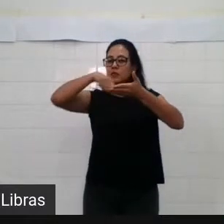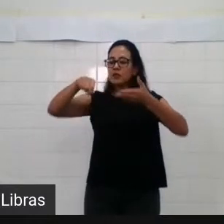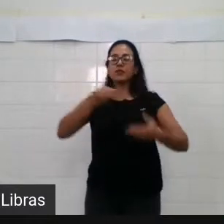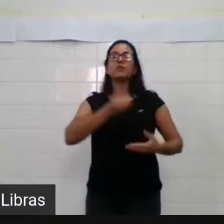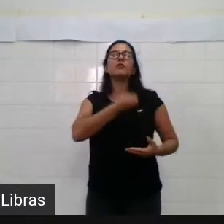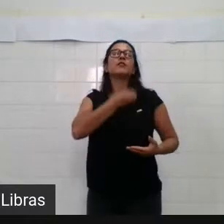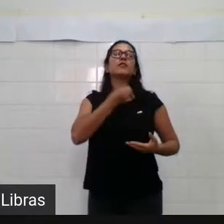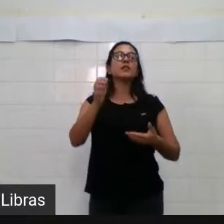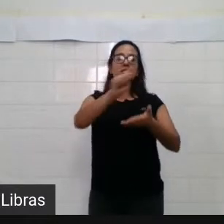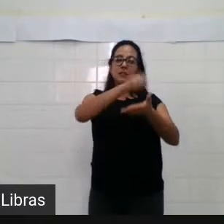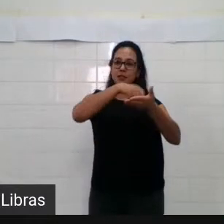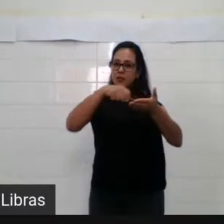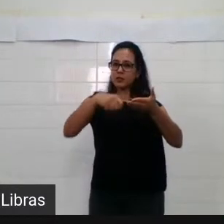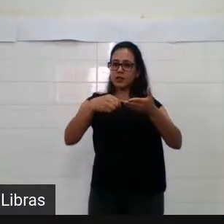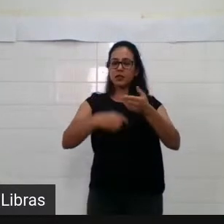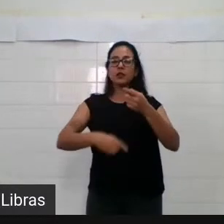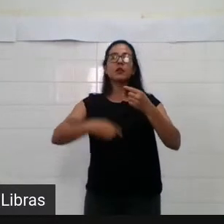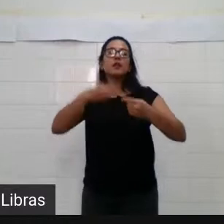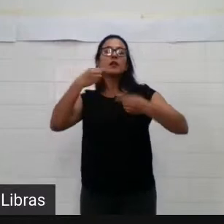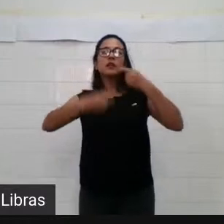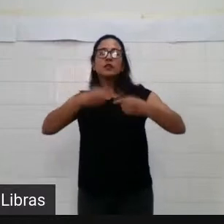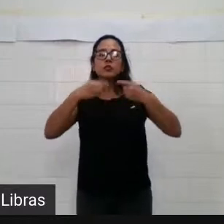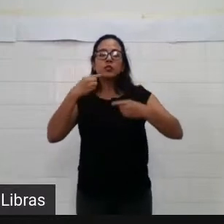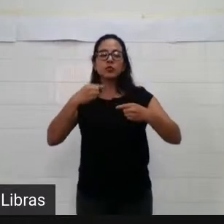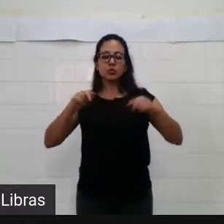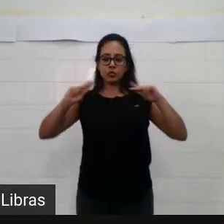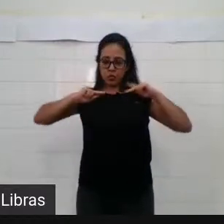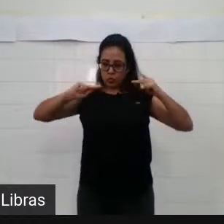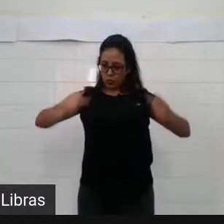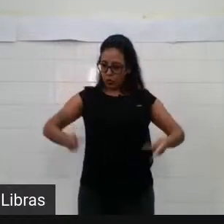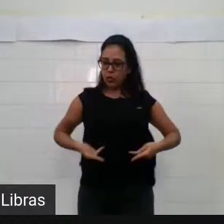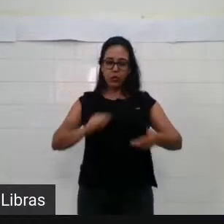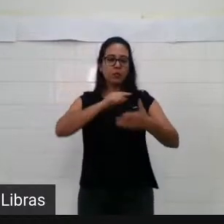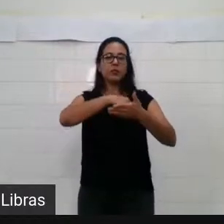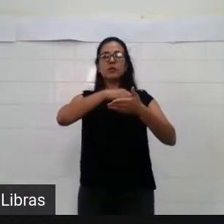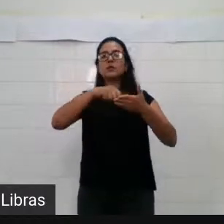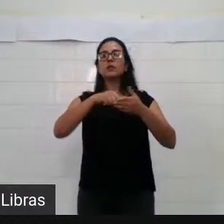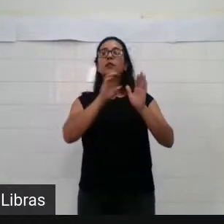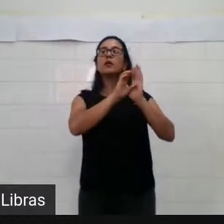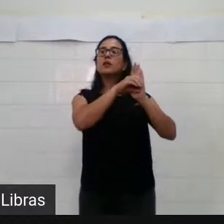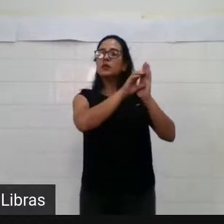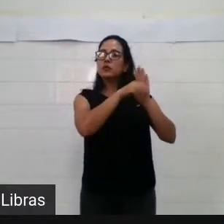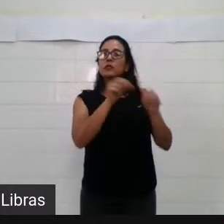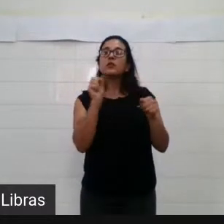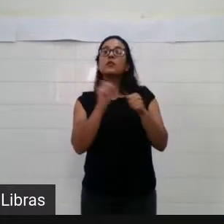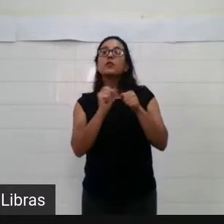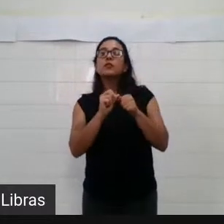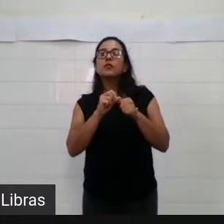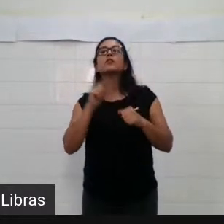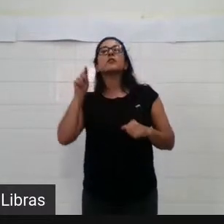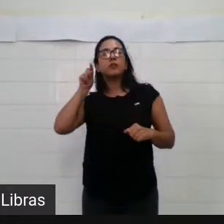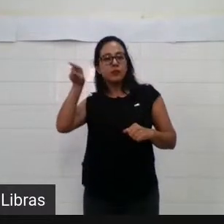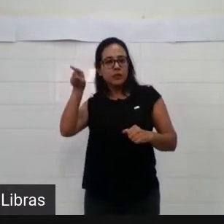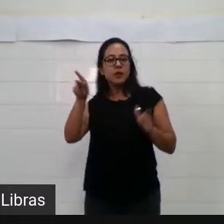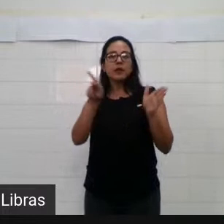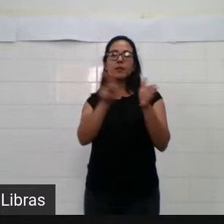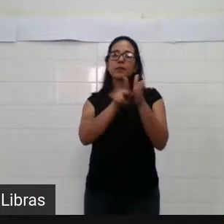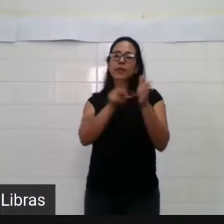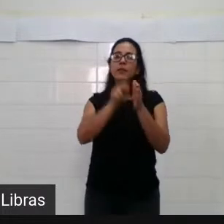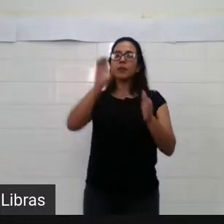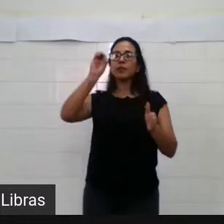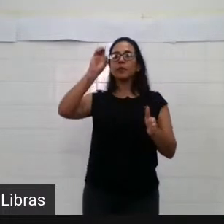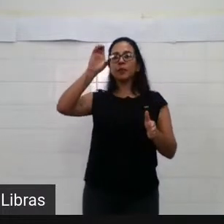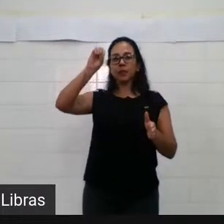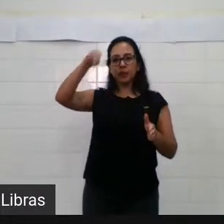queria discutir um pouco da escrevivência. Esse conceito foi cunhado pela própria Conceição, porque a Conceição, além de escrever